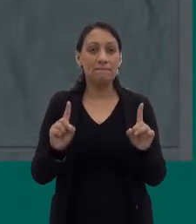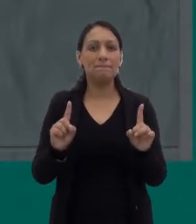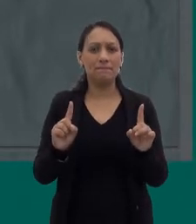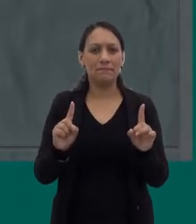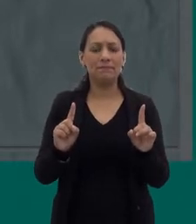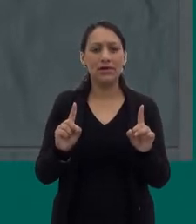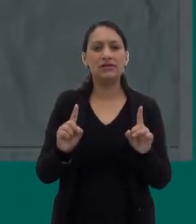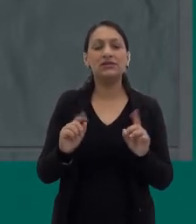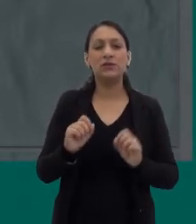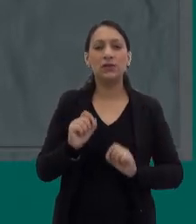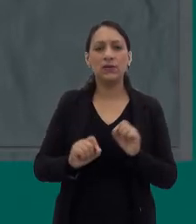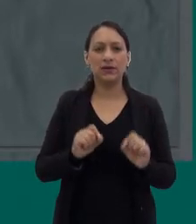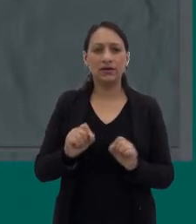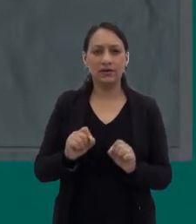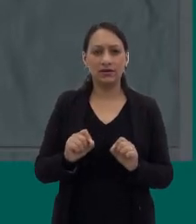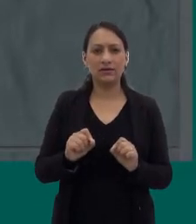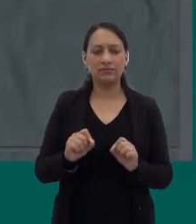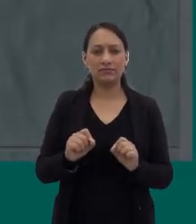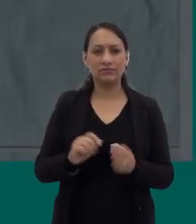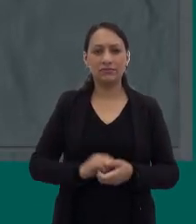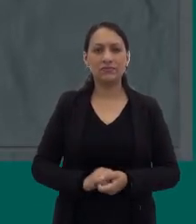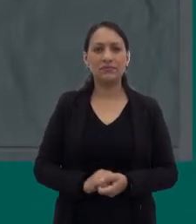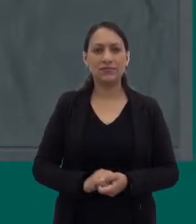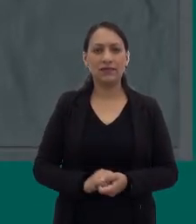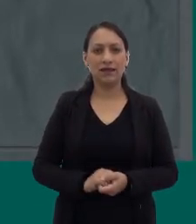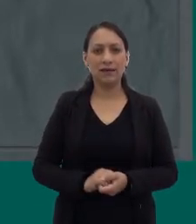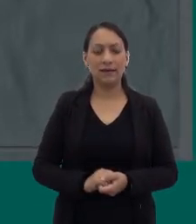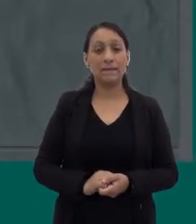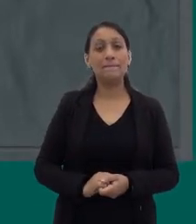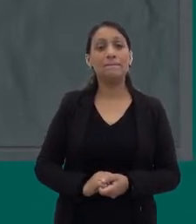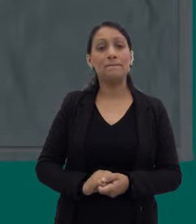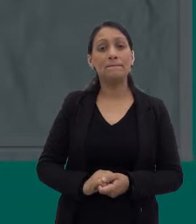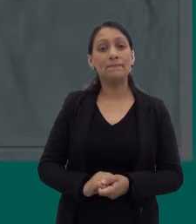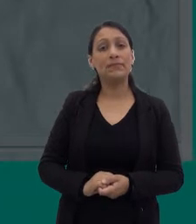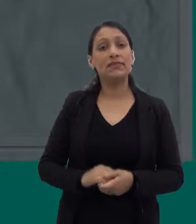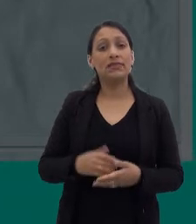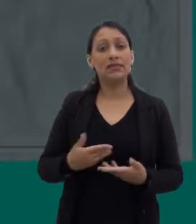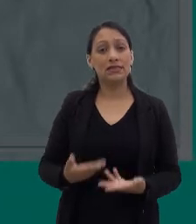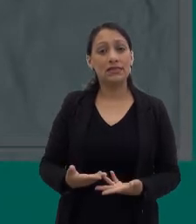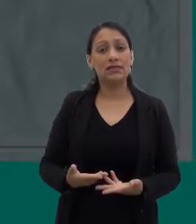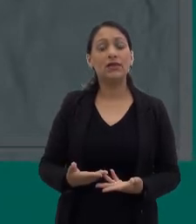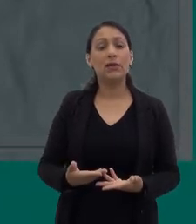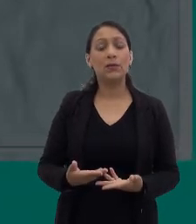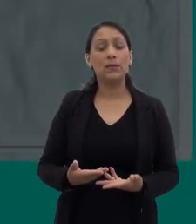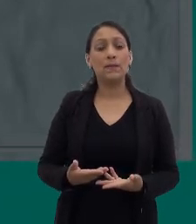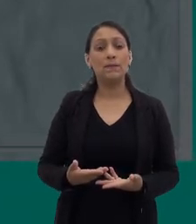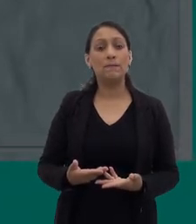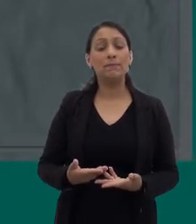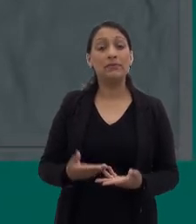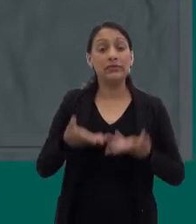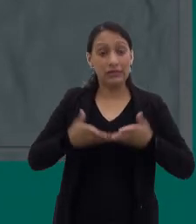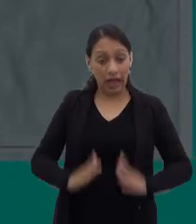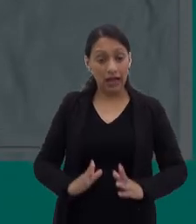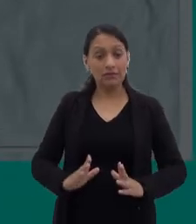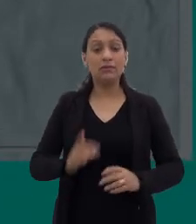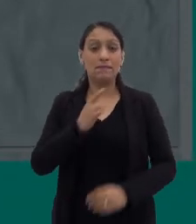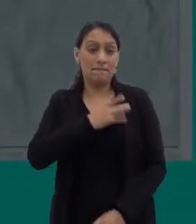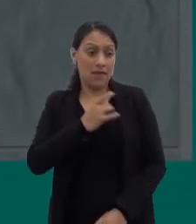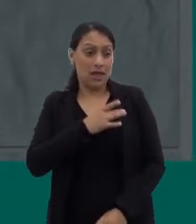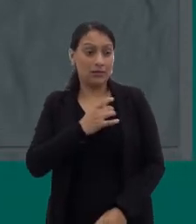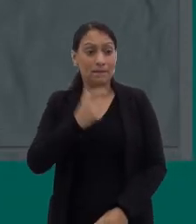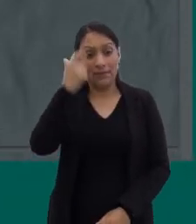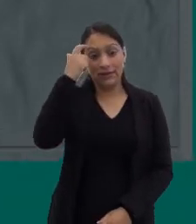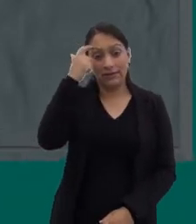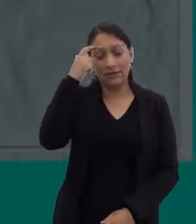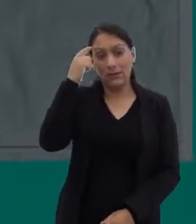essa percepção. Então, a gente vai dizer em psicologia que a gente nasce um pouco com esse medo de que a gente vai morrer por